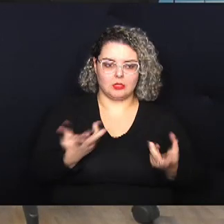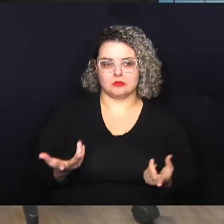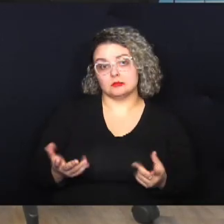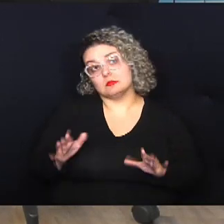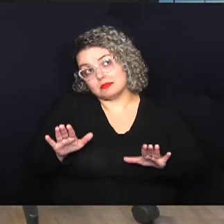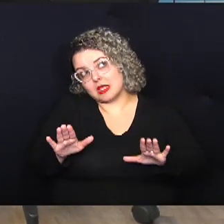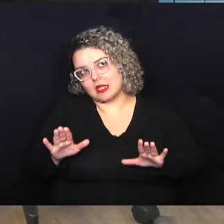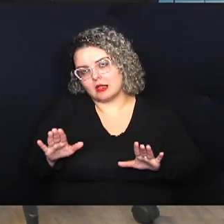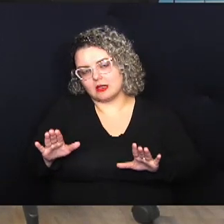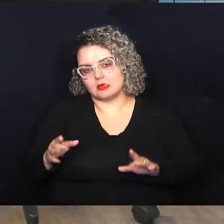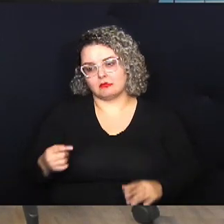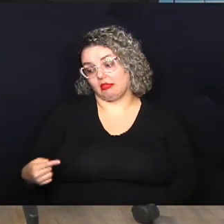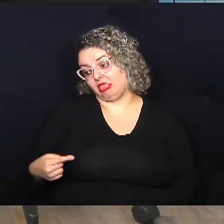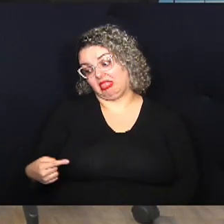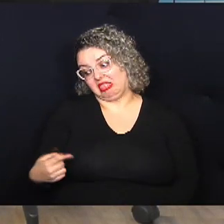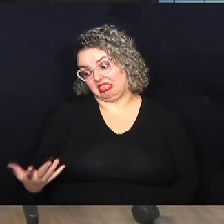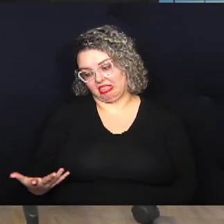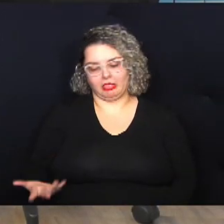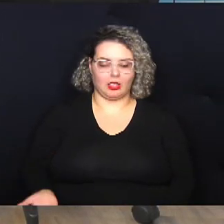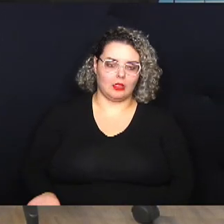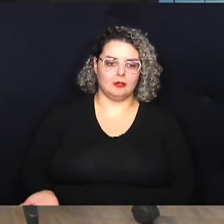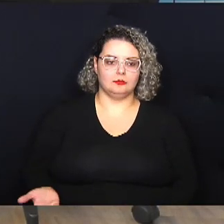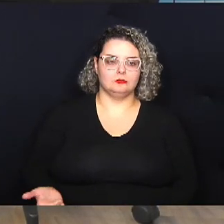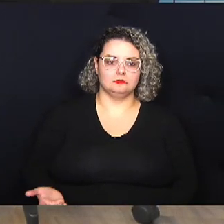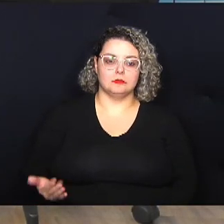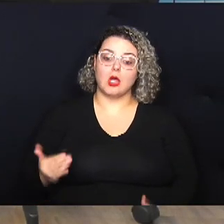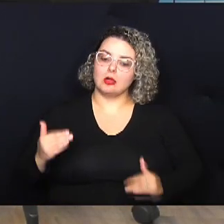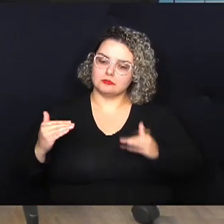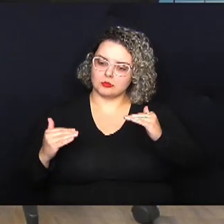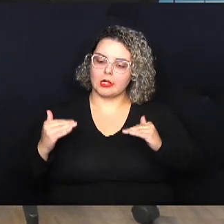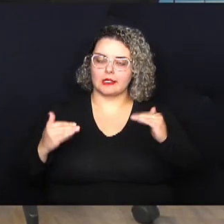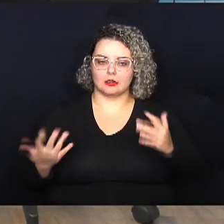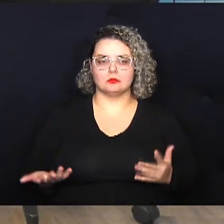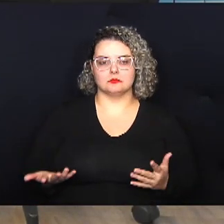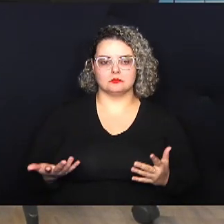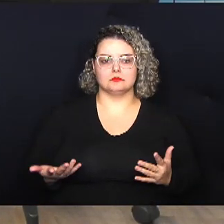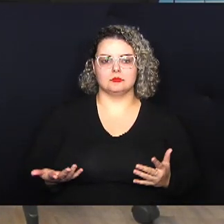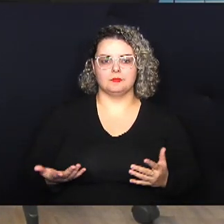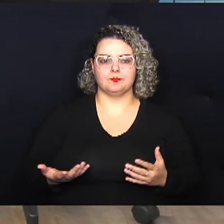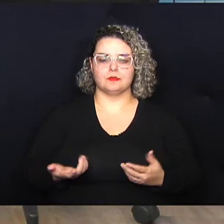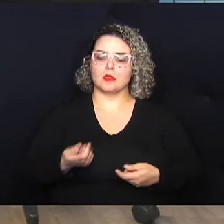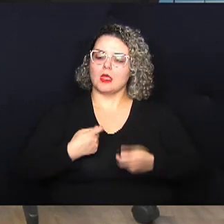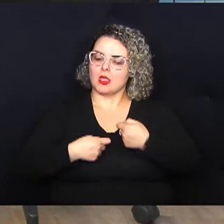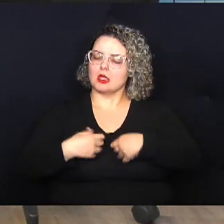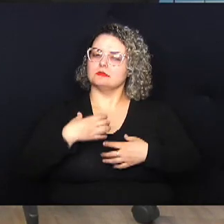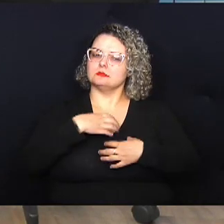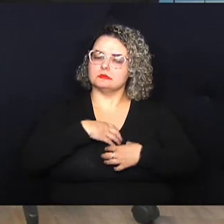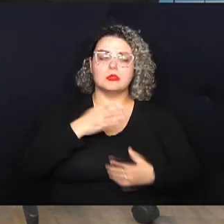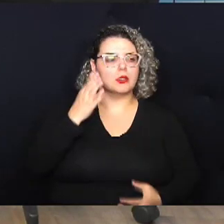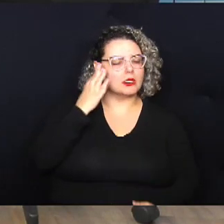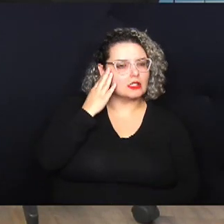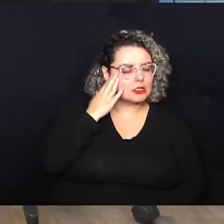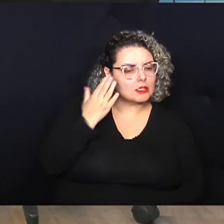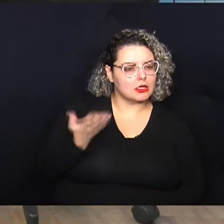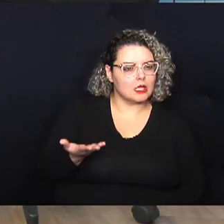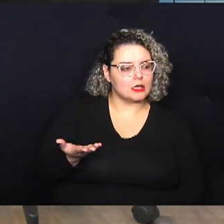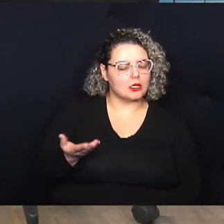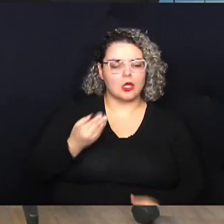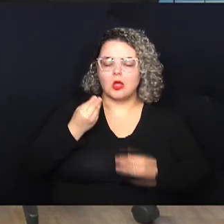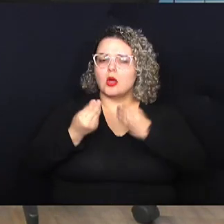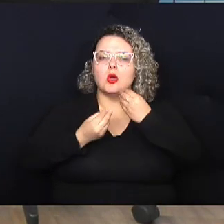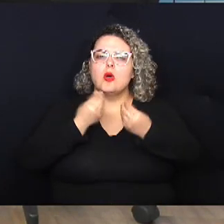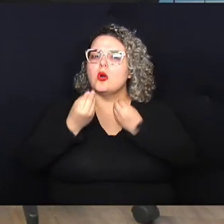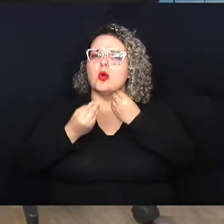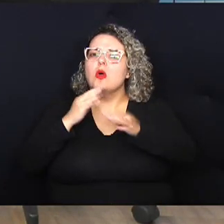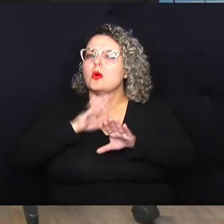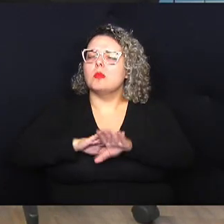não aquela coisa lá embaixo, né? E gerindo as minhas emoções e entendendo como que isso